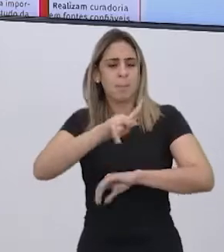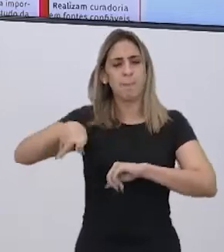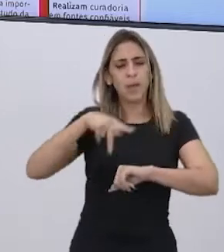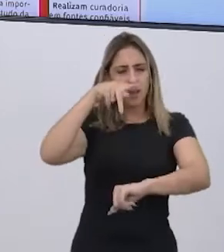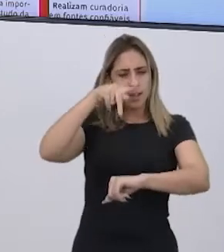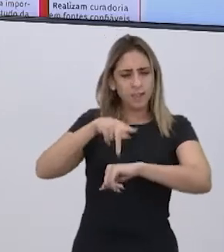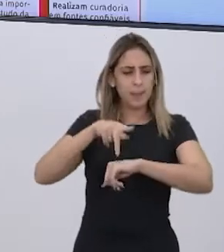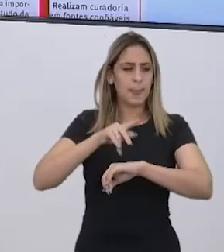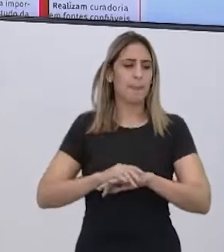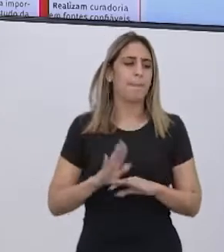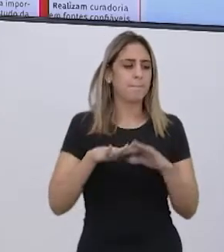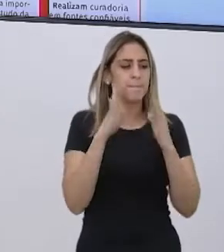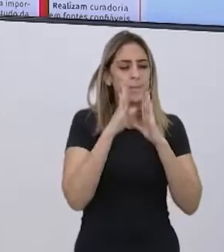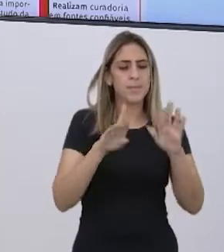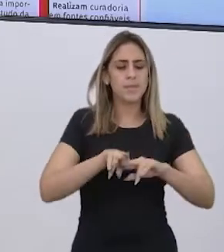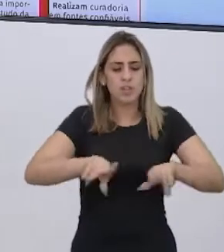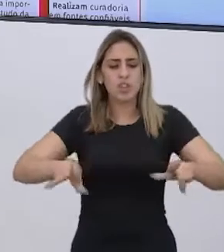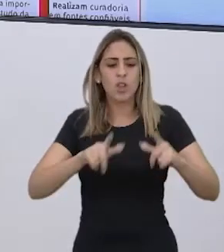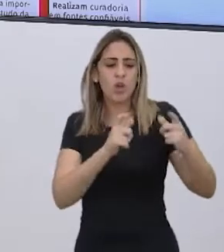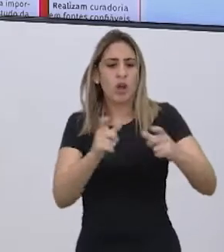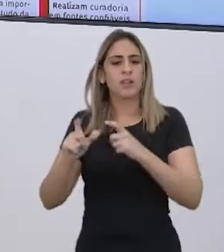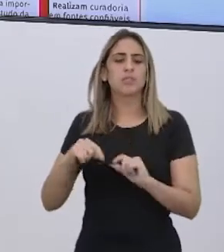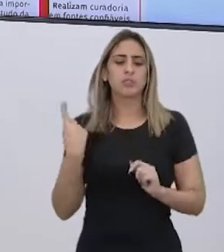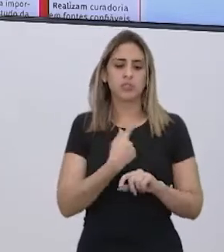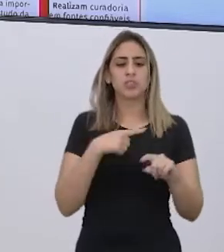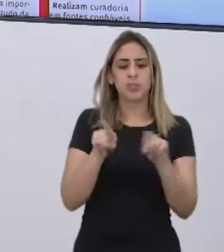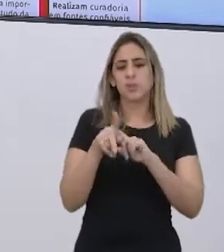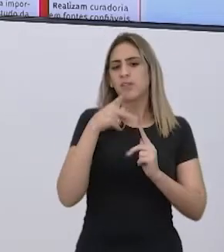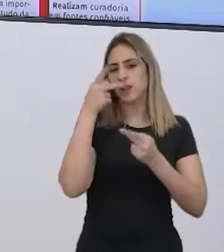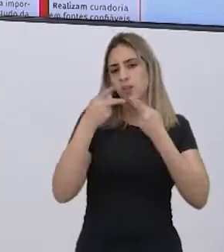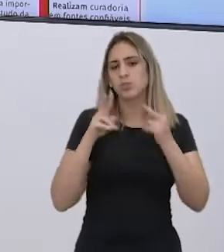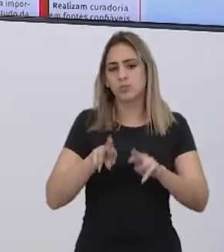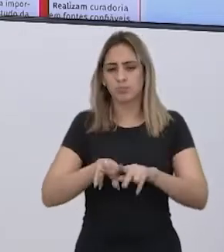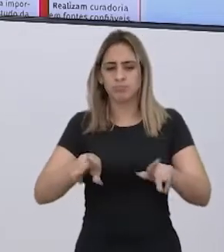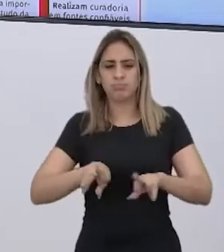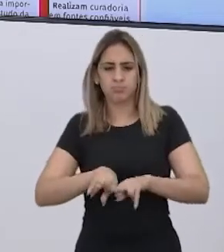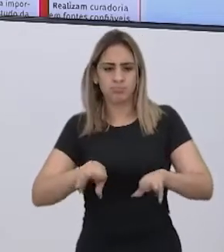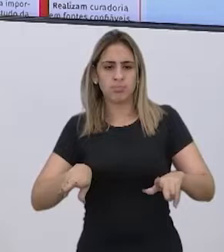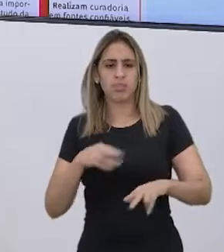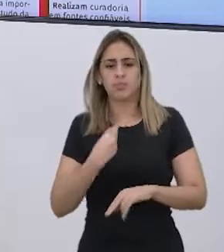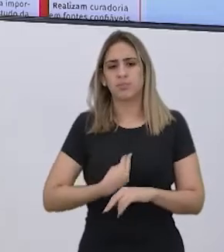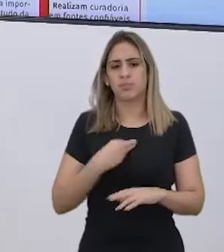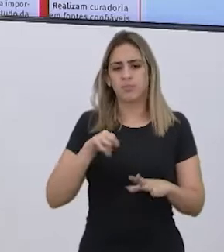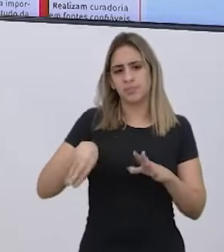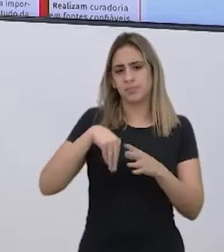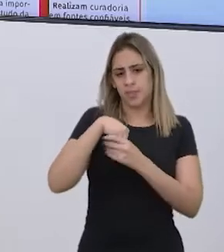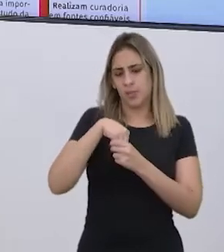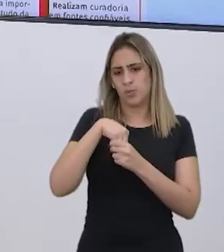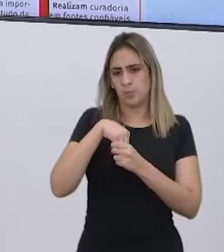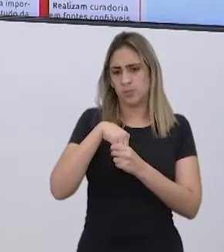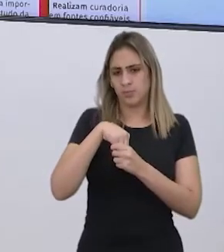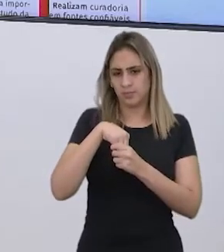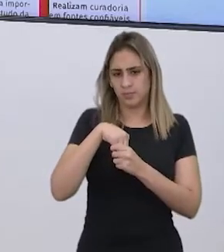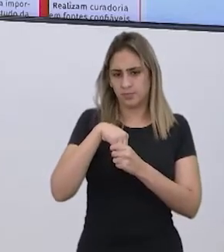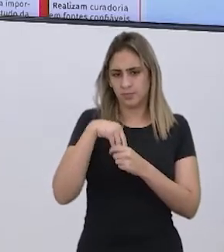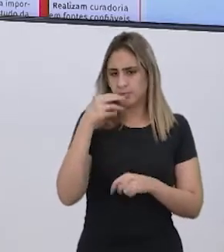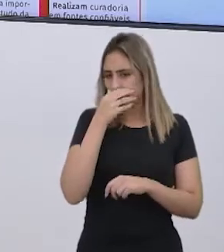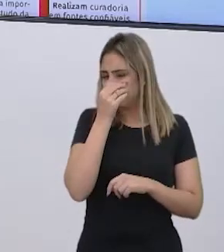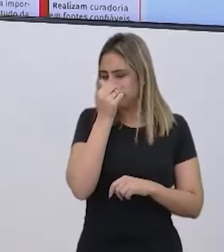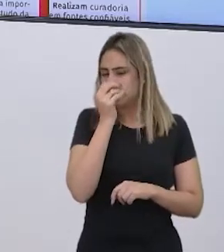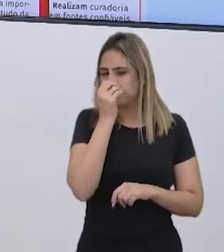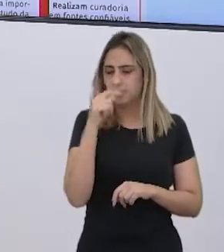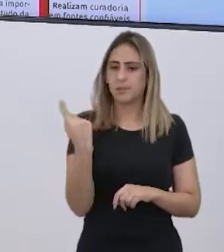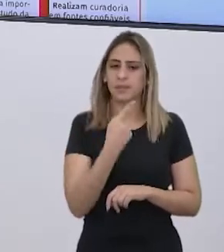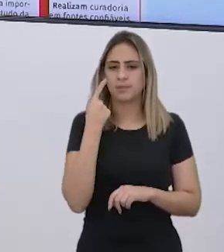países, né? Mas as diversas outras localidades que a gente também falou sobre a diversidade que tem inserida dentro delas. A